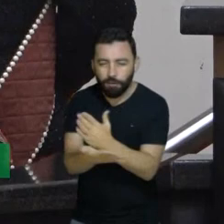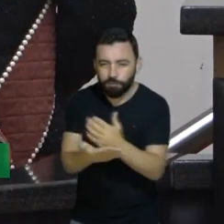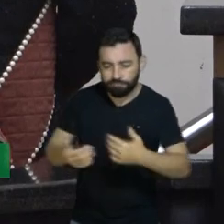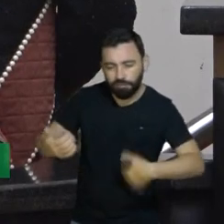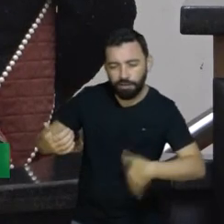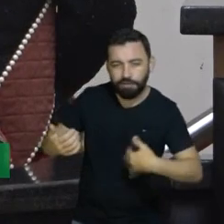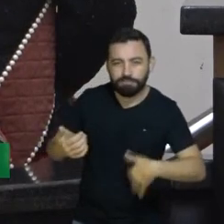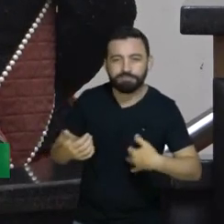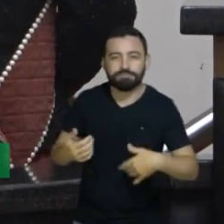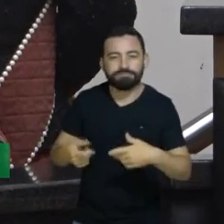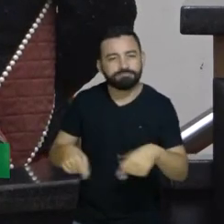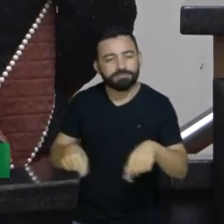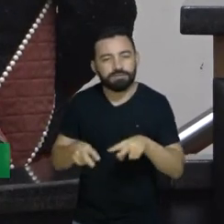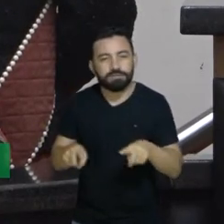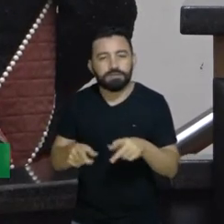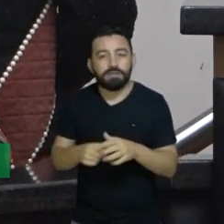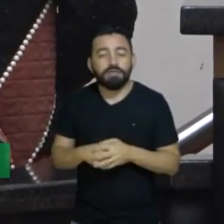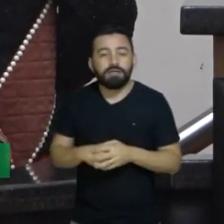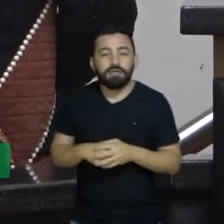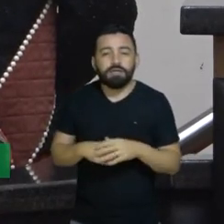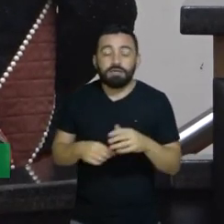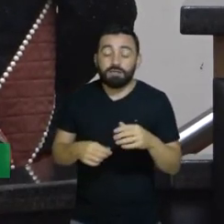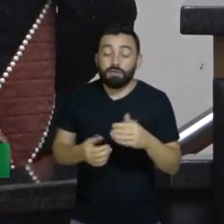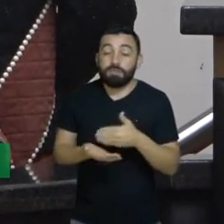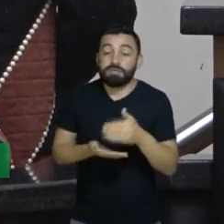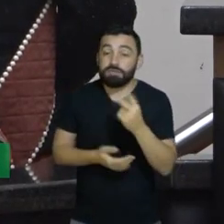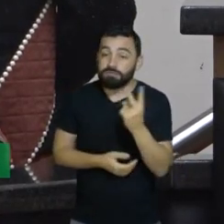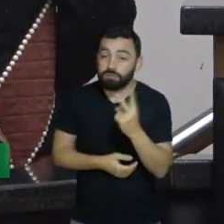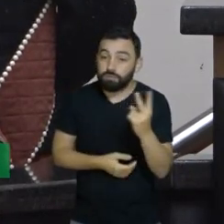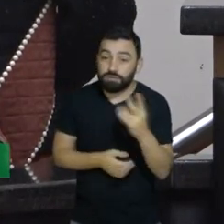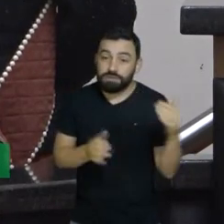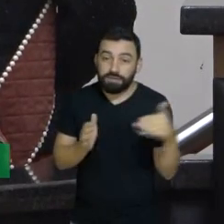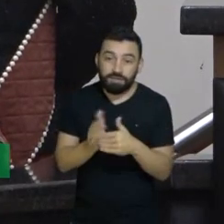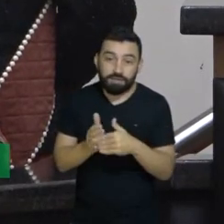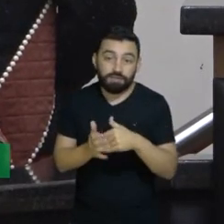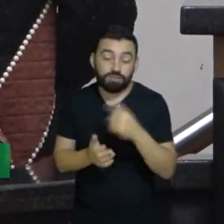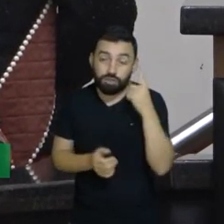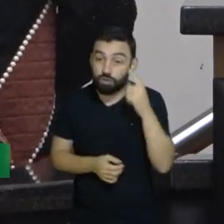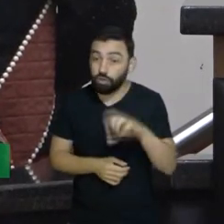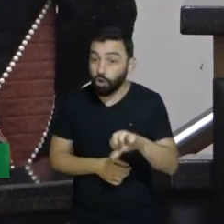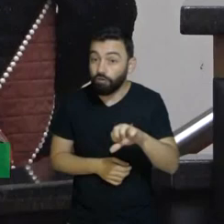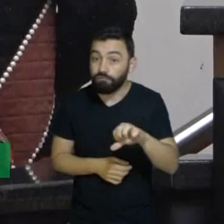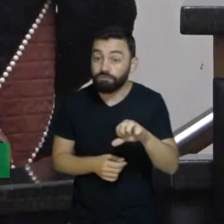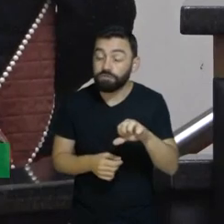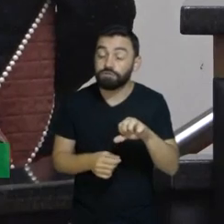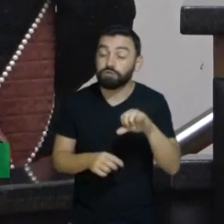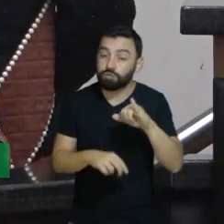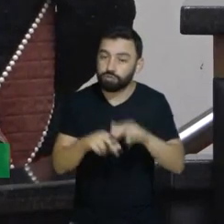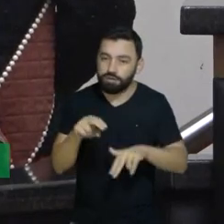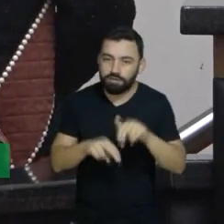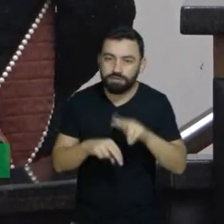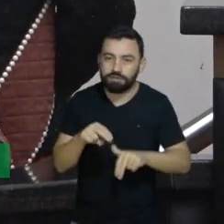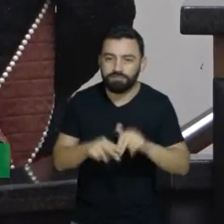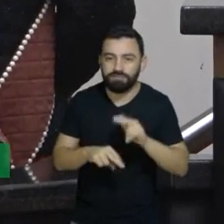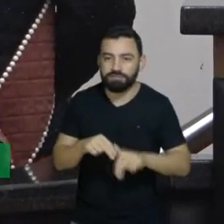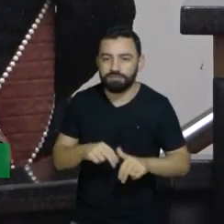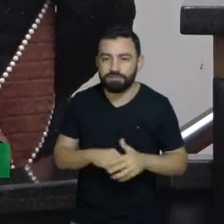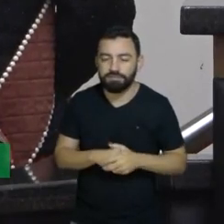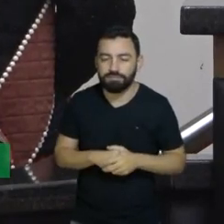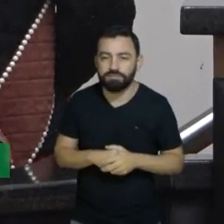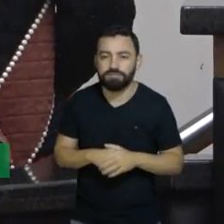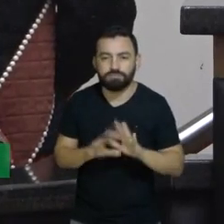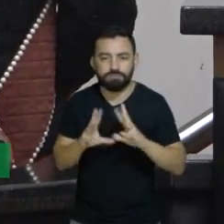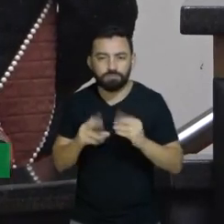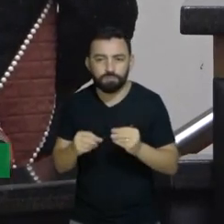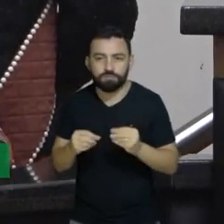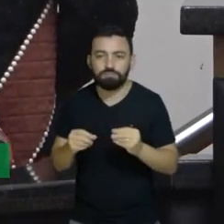E o Recanto do Pinhão iniciará no dia 22 e se estenderá até o dia 9 de junho também, para que todos os artistas locais e